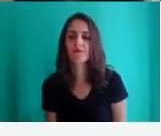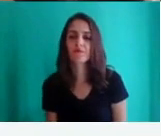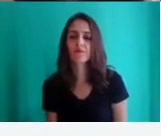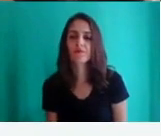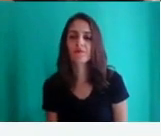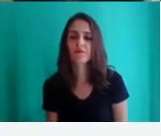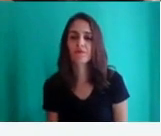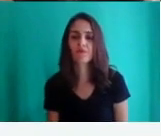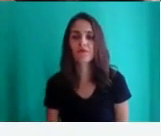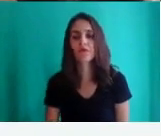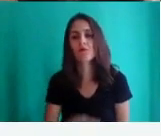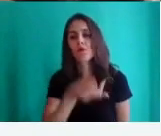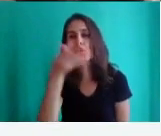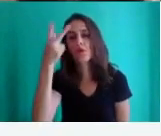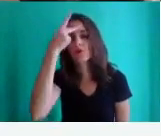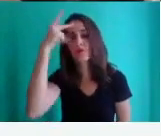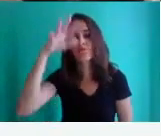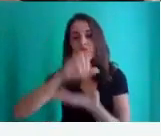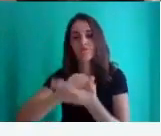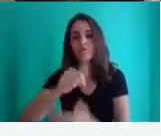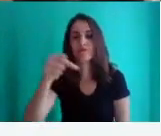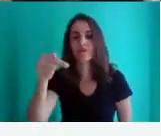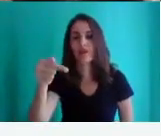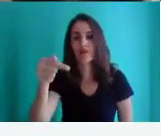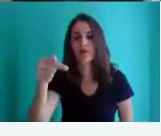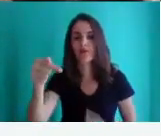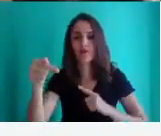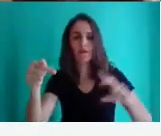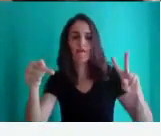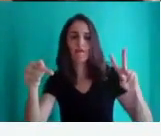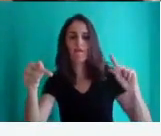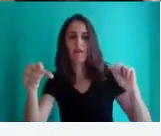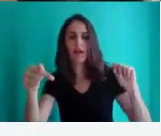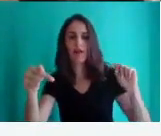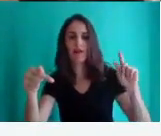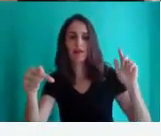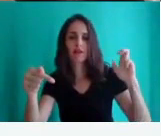Número de inscritos, 7. Número de vagas, 5.